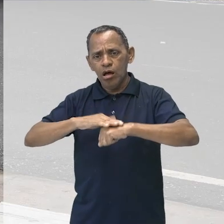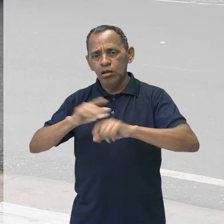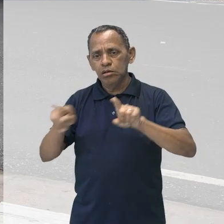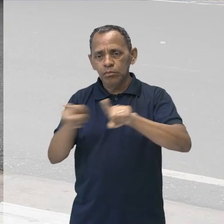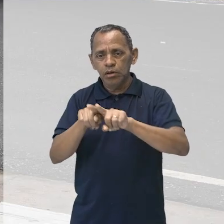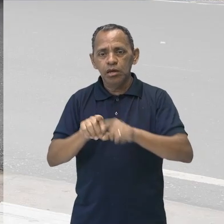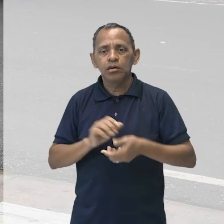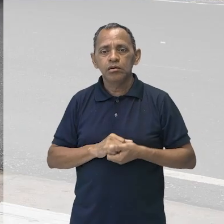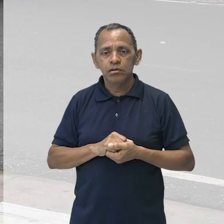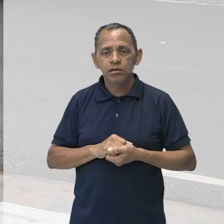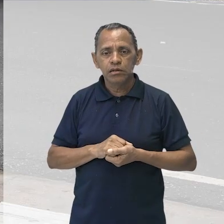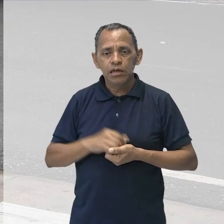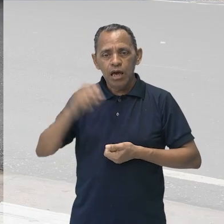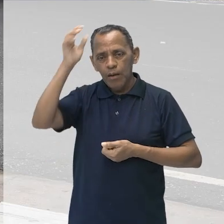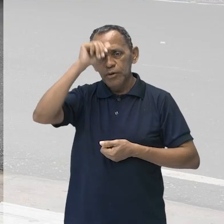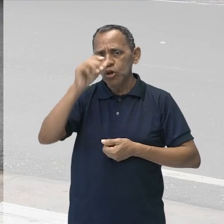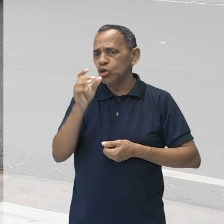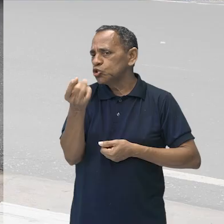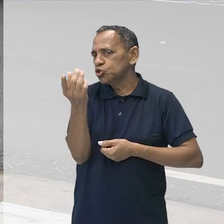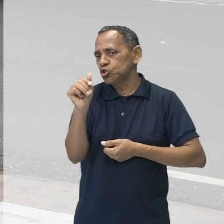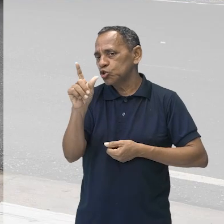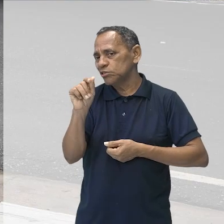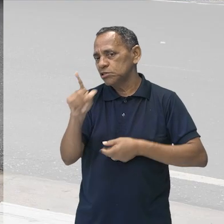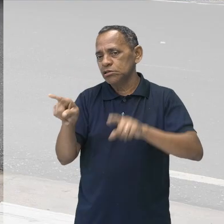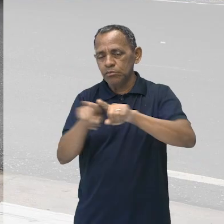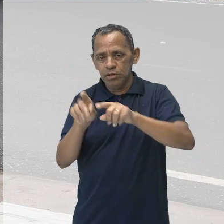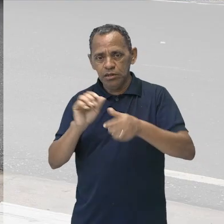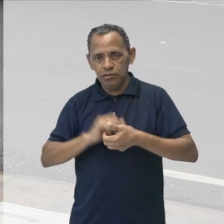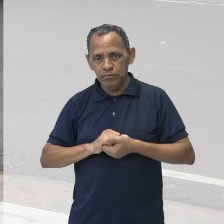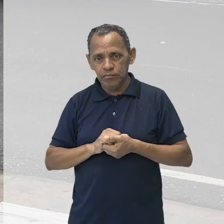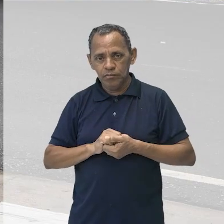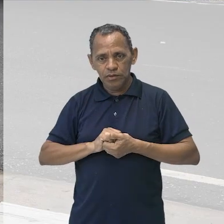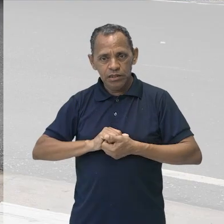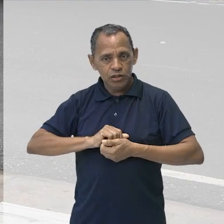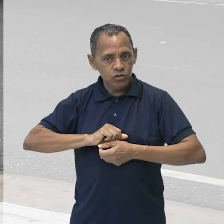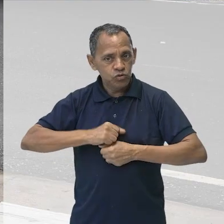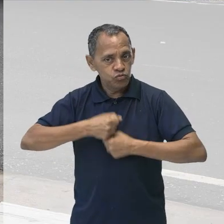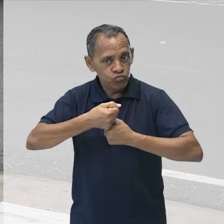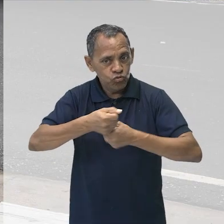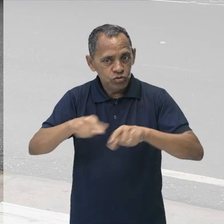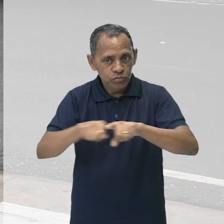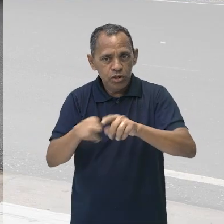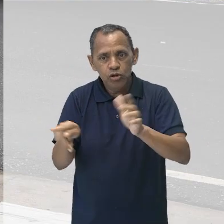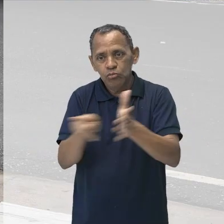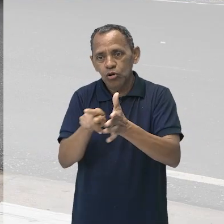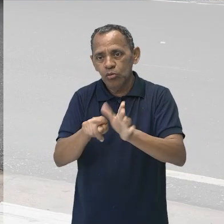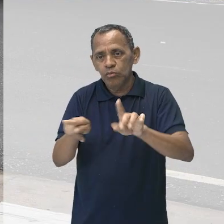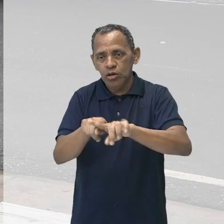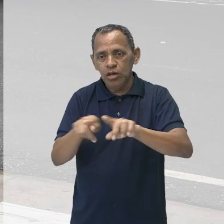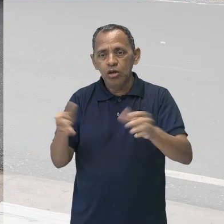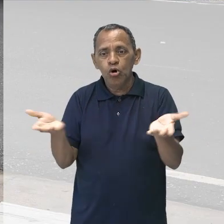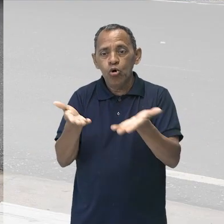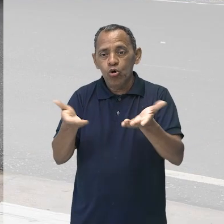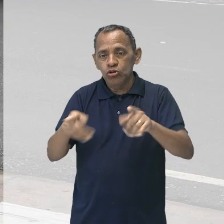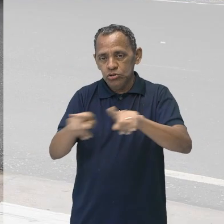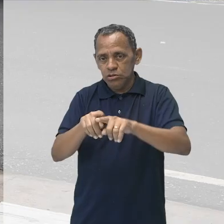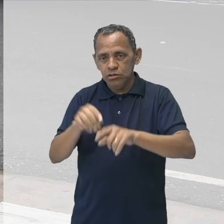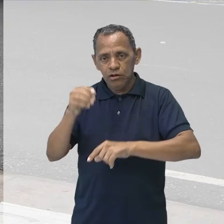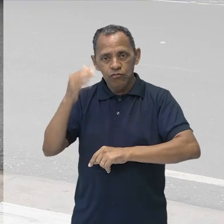a pintar ali sozinho, ou seja, por esforço próprio. Então, hoje ele é muito